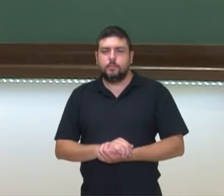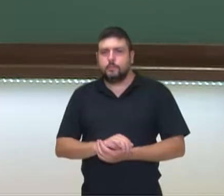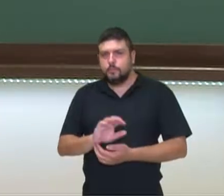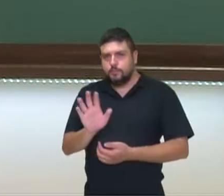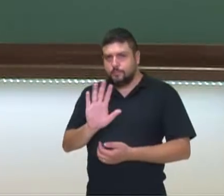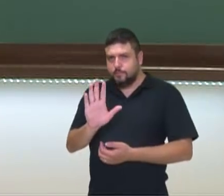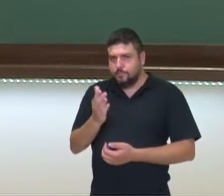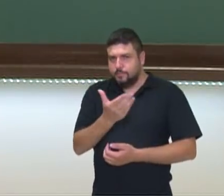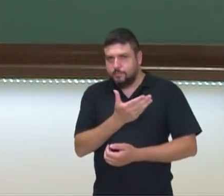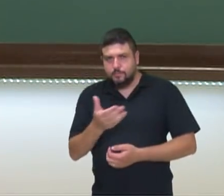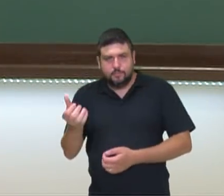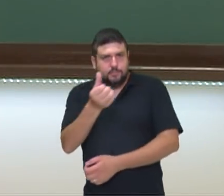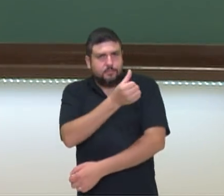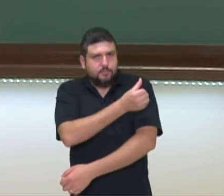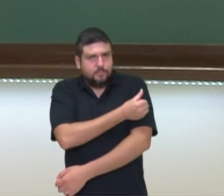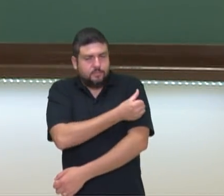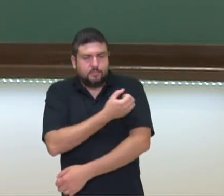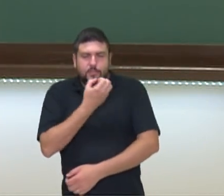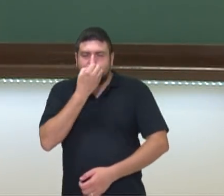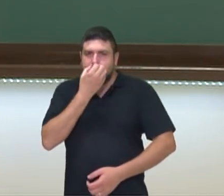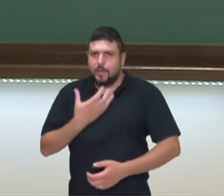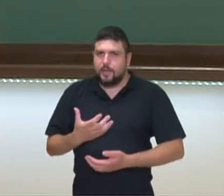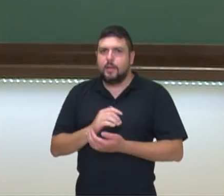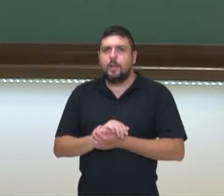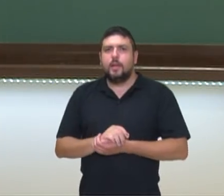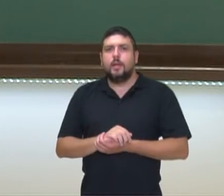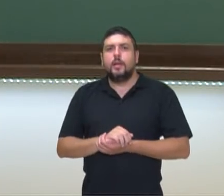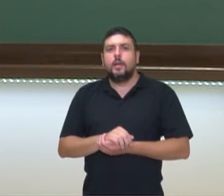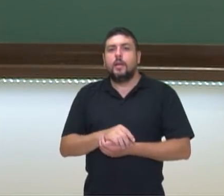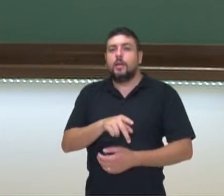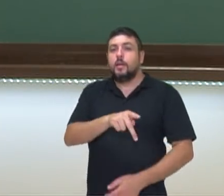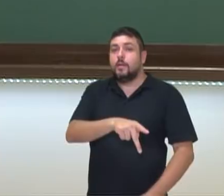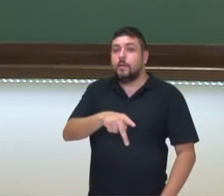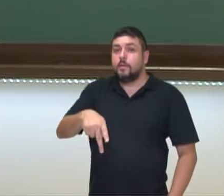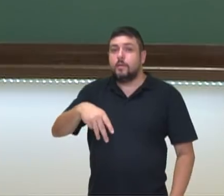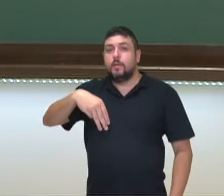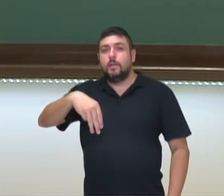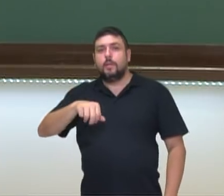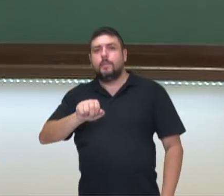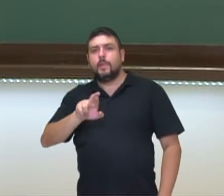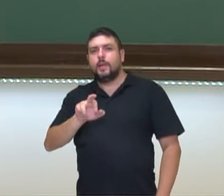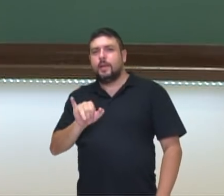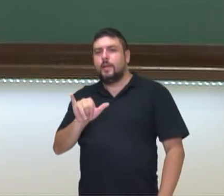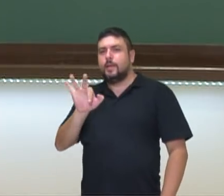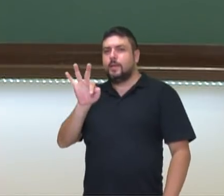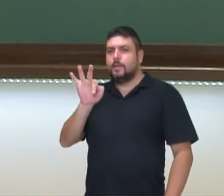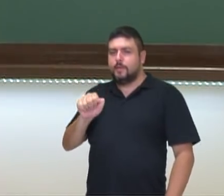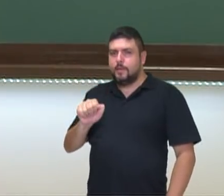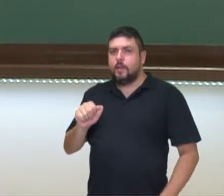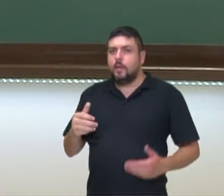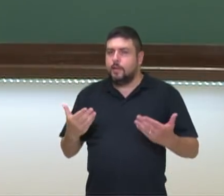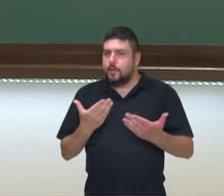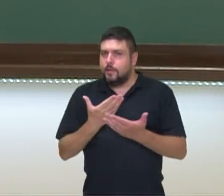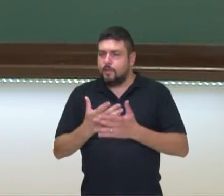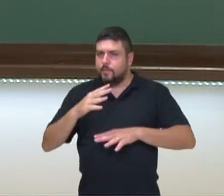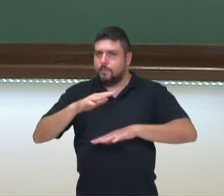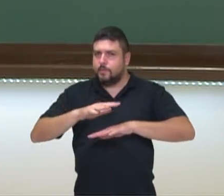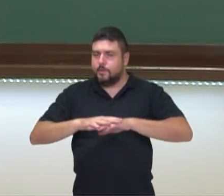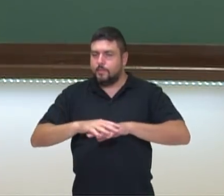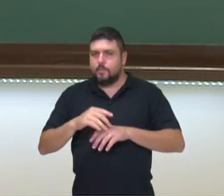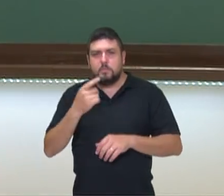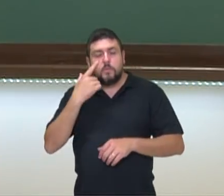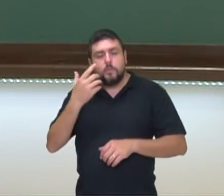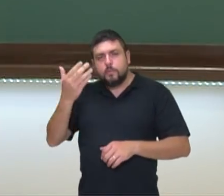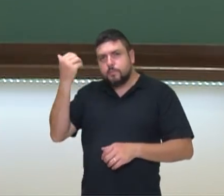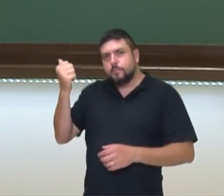Olá, estudantes do sexto ano, tudo bem? Sou a professora Marita e a gente vai ter uma aula de matemática. Vamos ver o que a gente vai